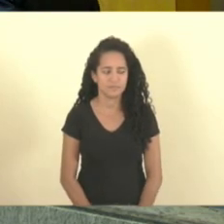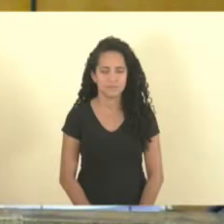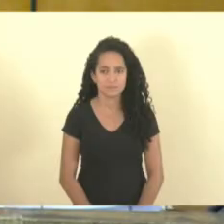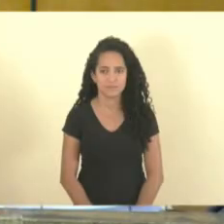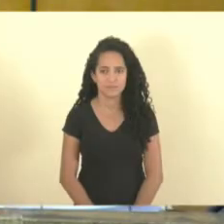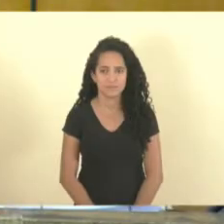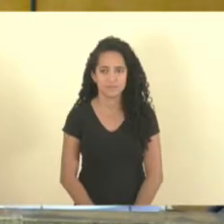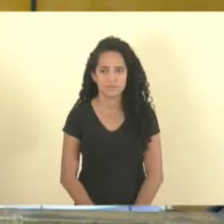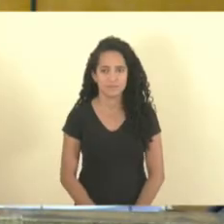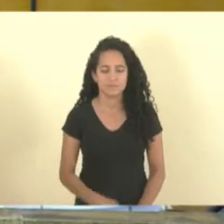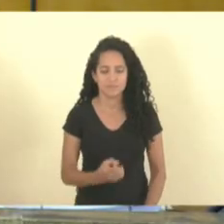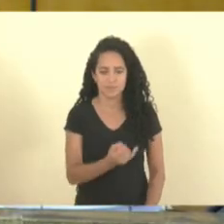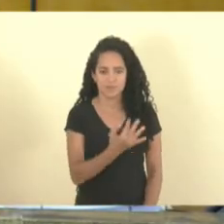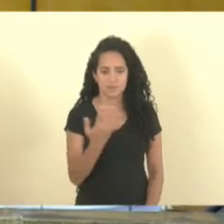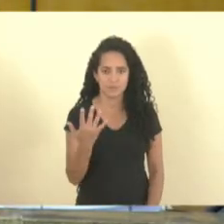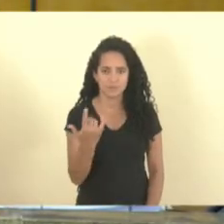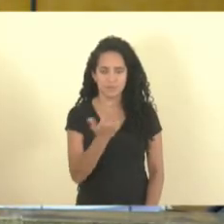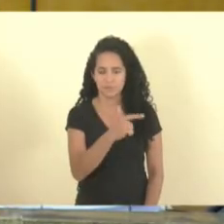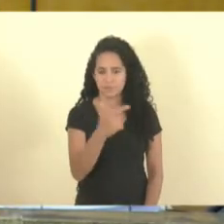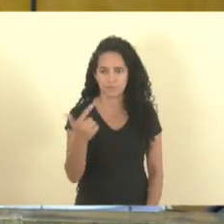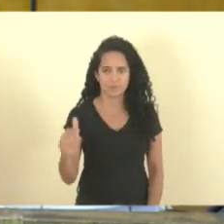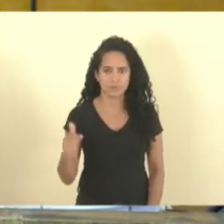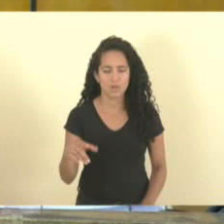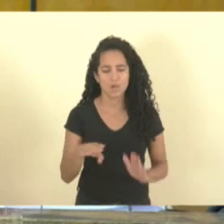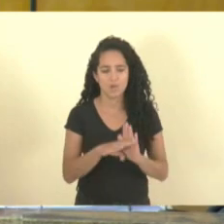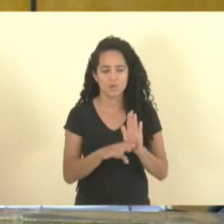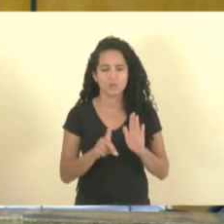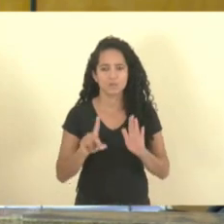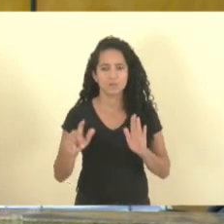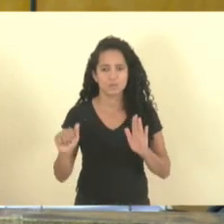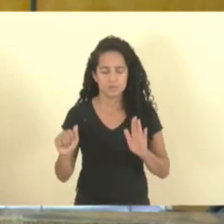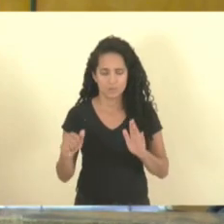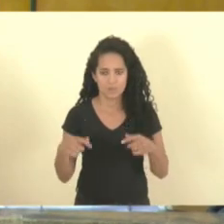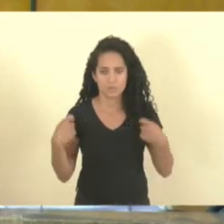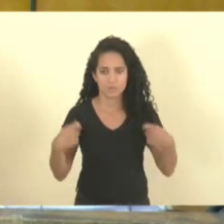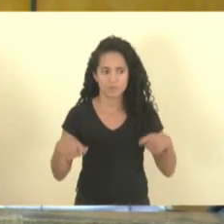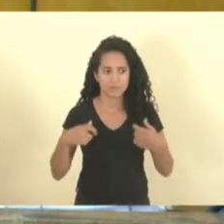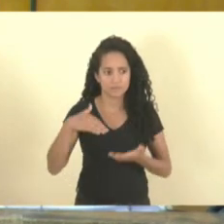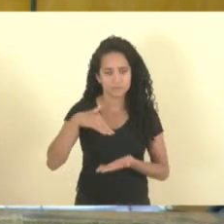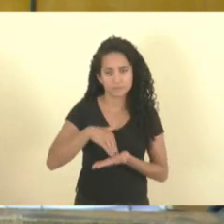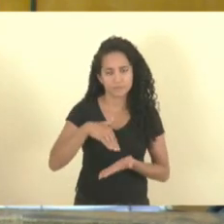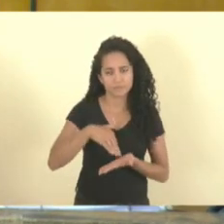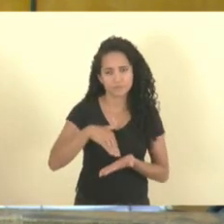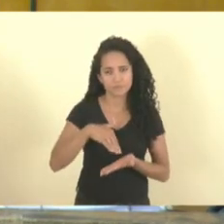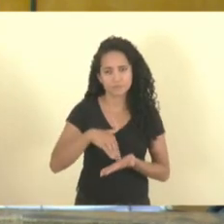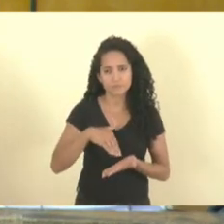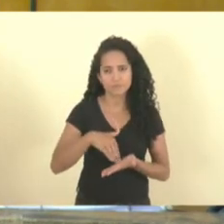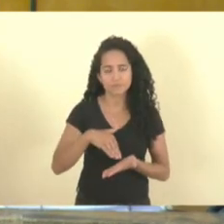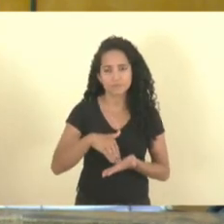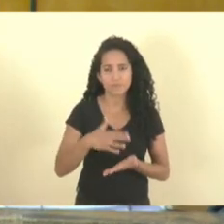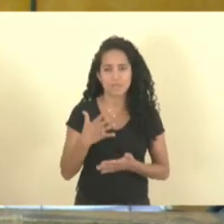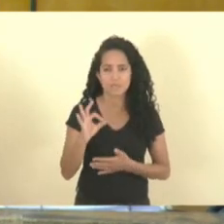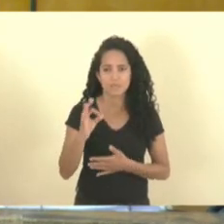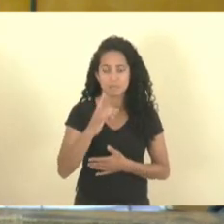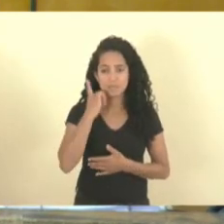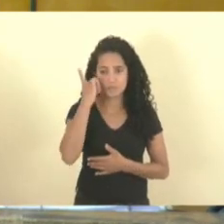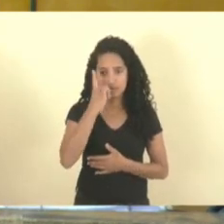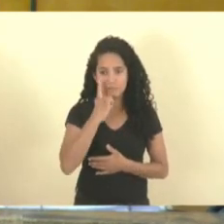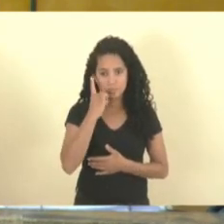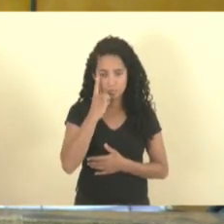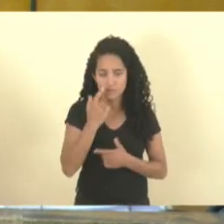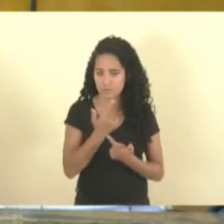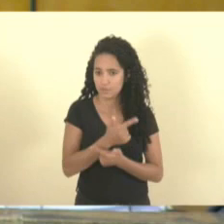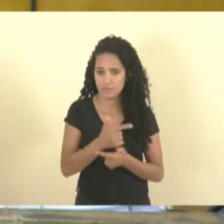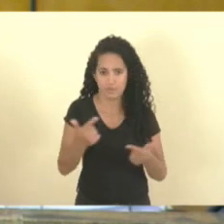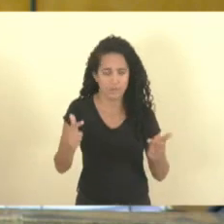Não havendo quórum, porque nós ainda estamos na ordem do dia, precisaríamos de no mínimo 10 deputados, então não